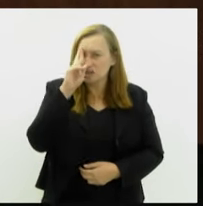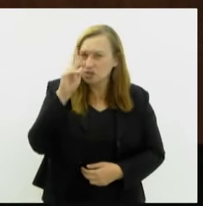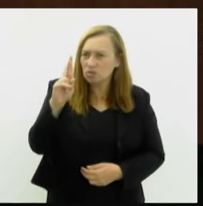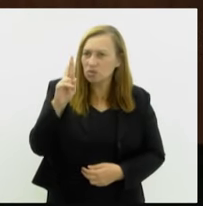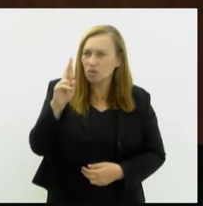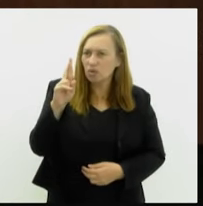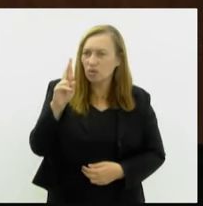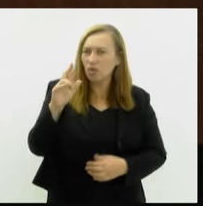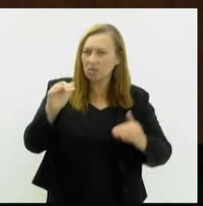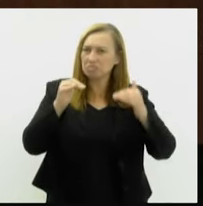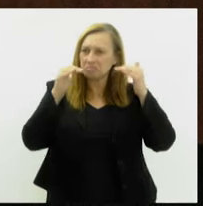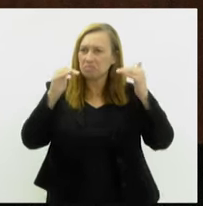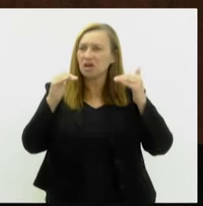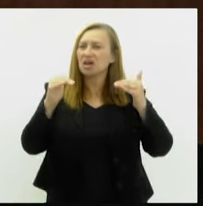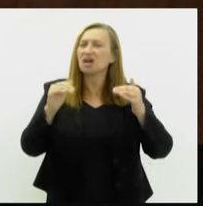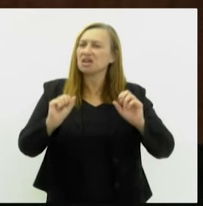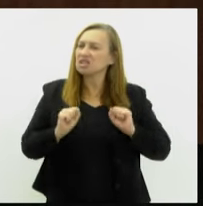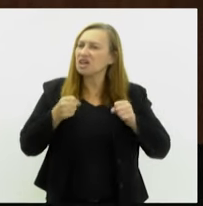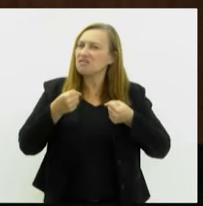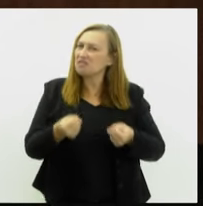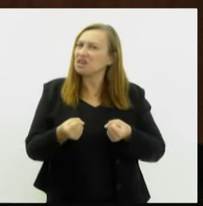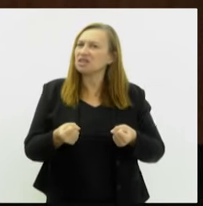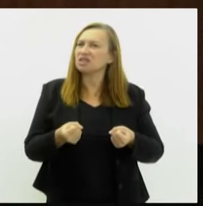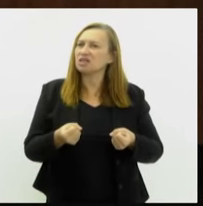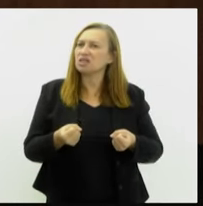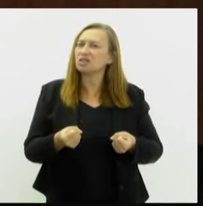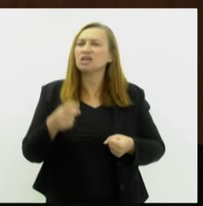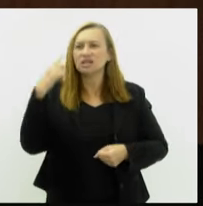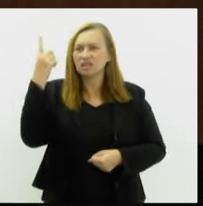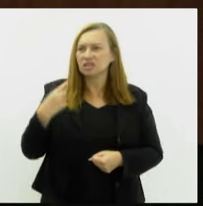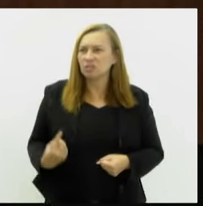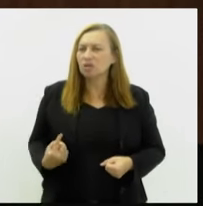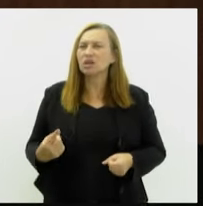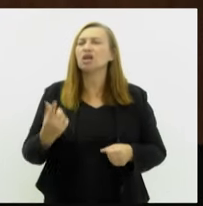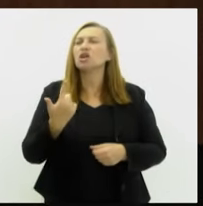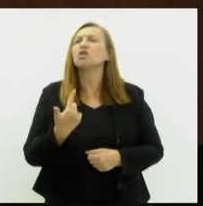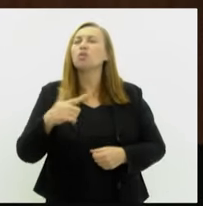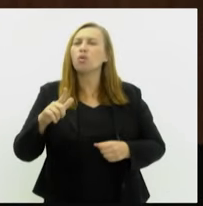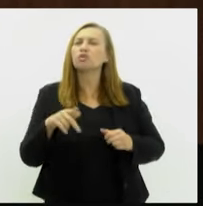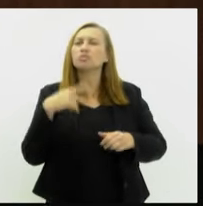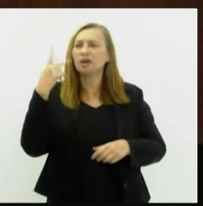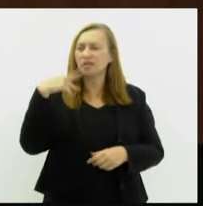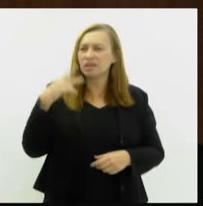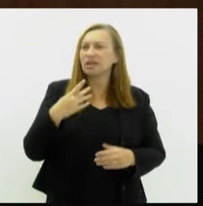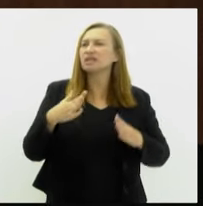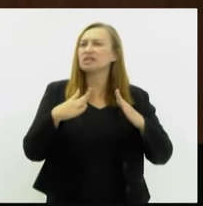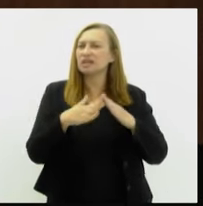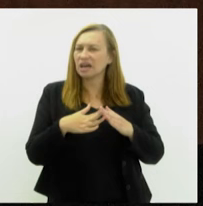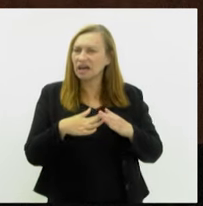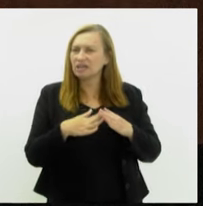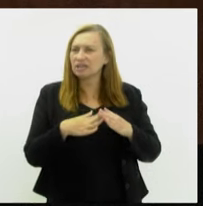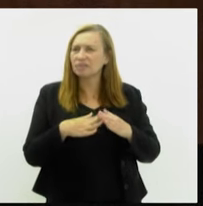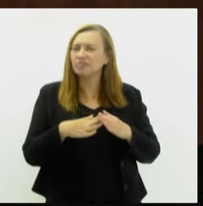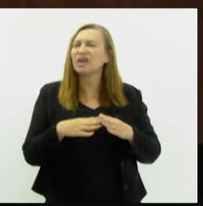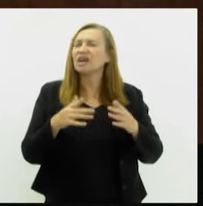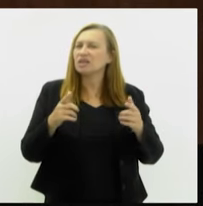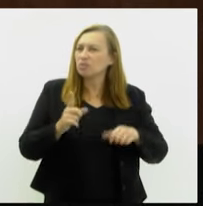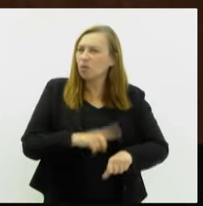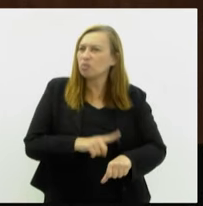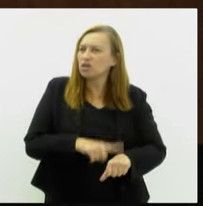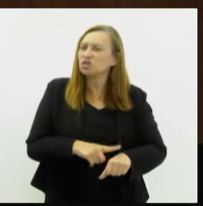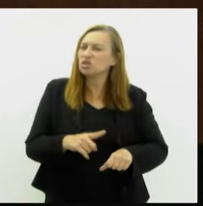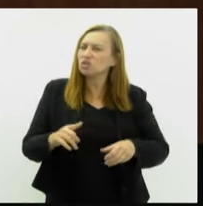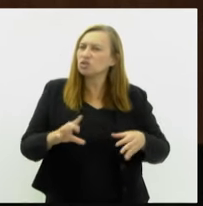grande defensora da causa, Dani Balbi, tantos outros parlamentares dessa casa, e está na hora de